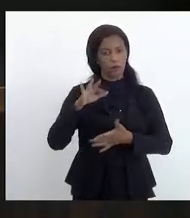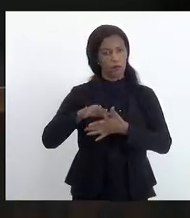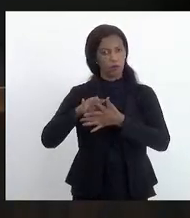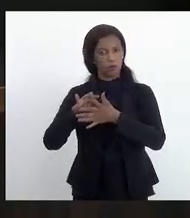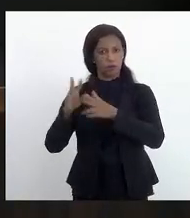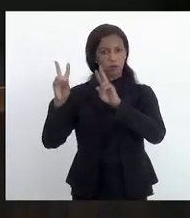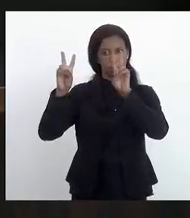esse tema. Ok?